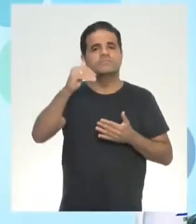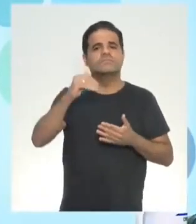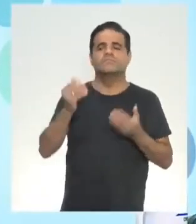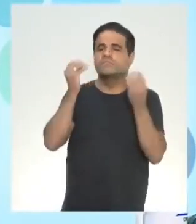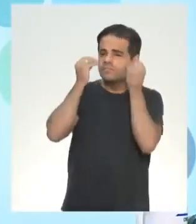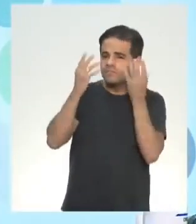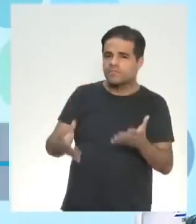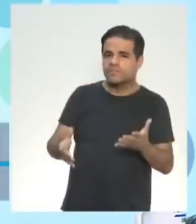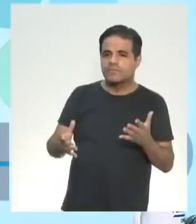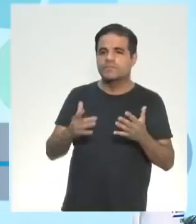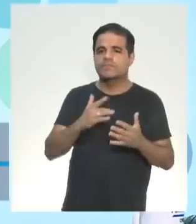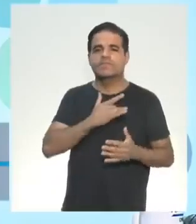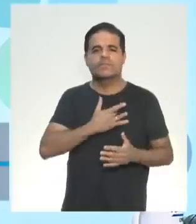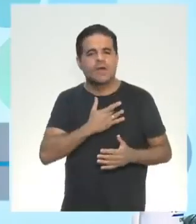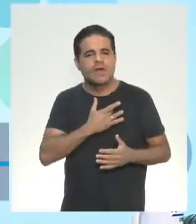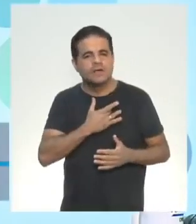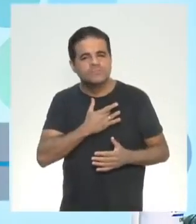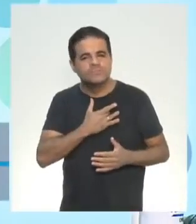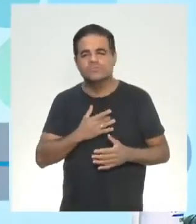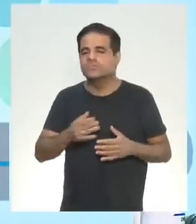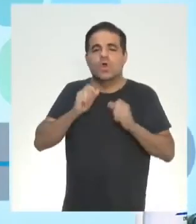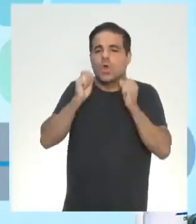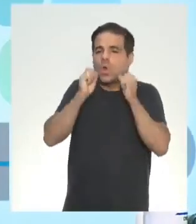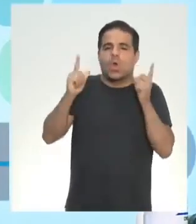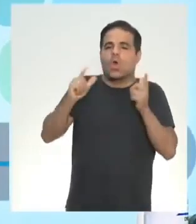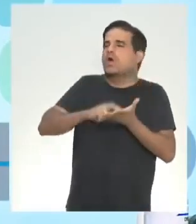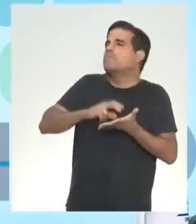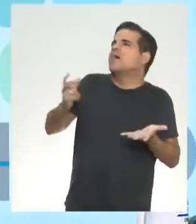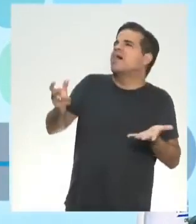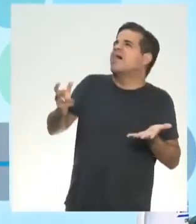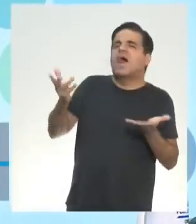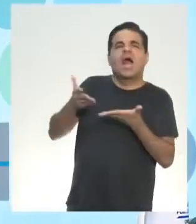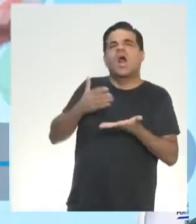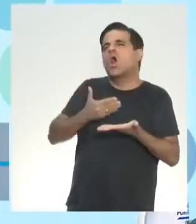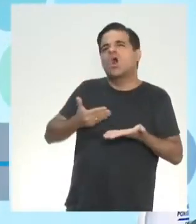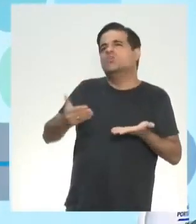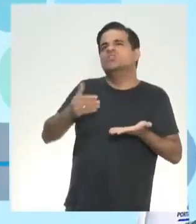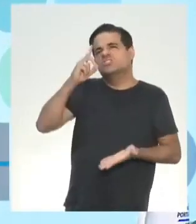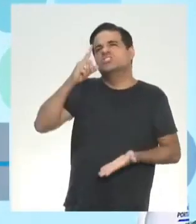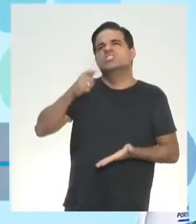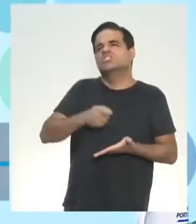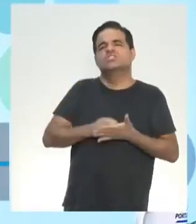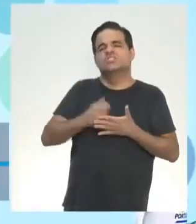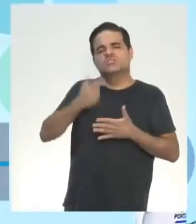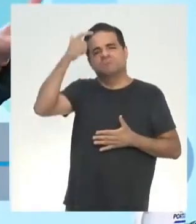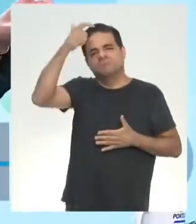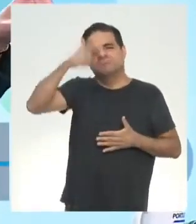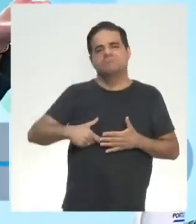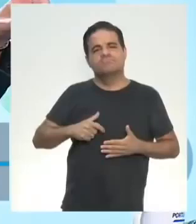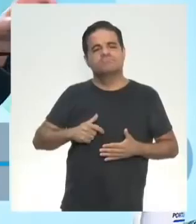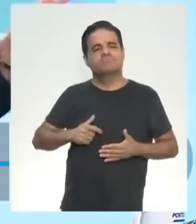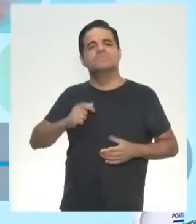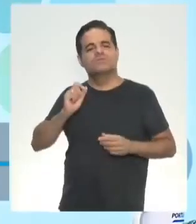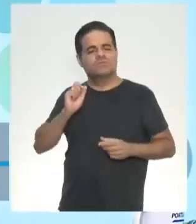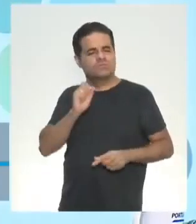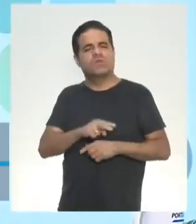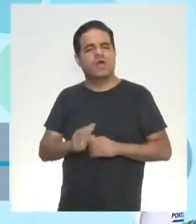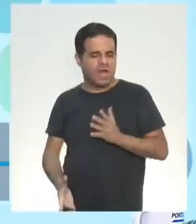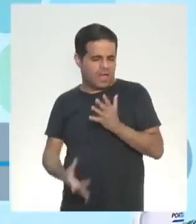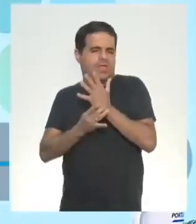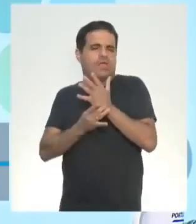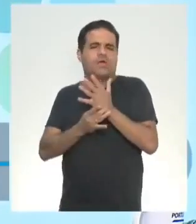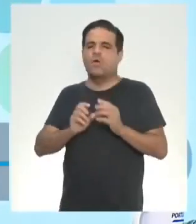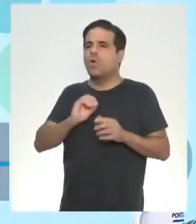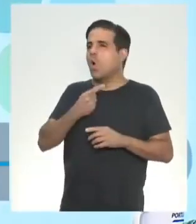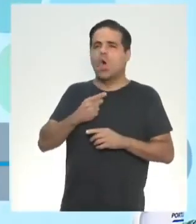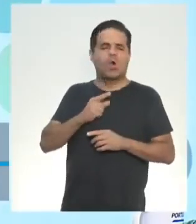traços românticos. Sabe aquela coisa? Eu não acordo numa bela manhã e falo assim, a partir de hoje eu serei realista. A partir de hoje eu